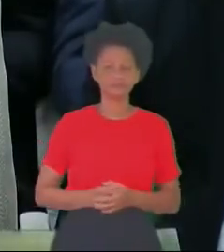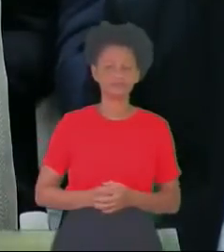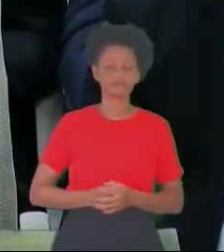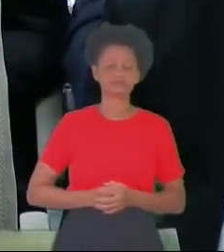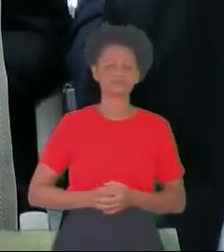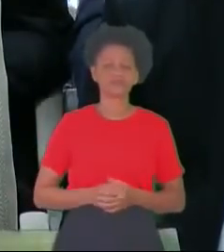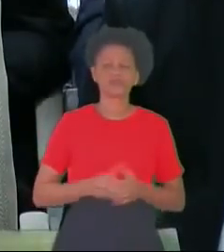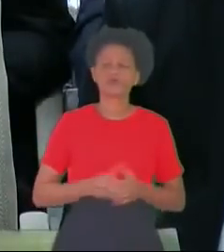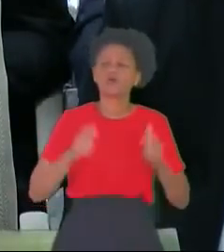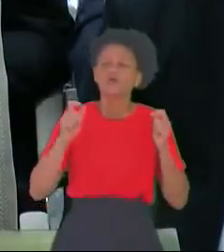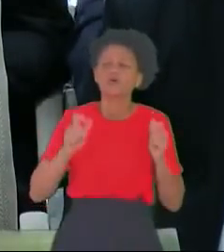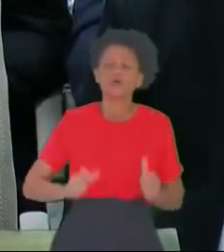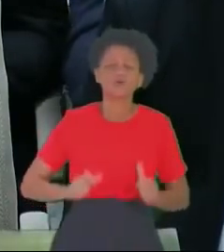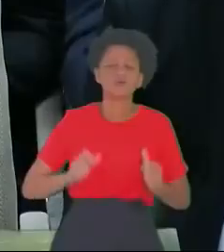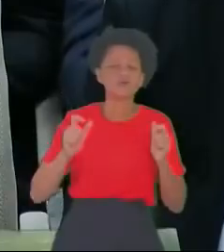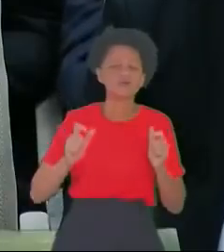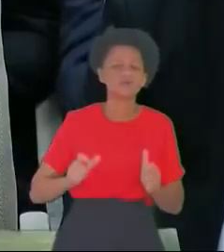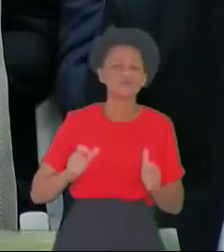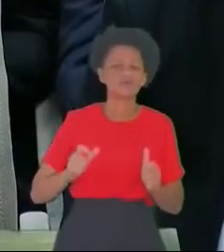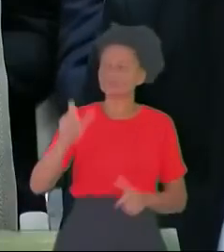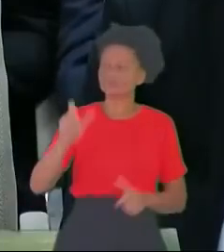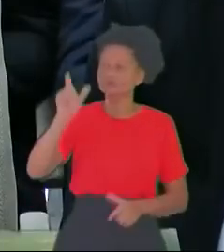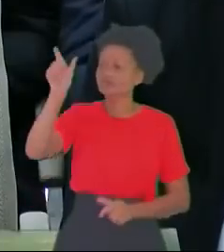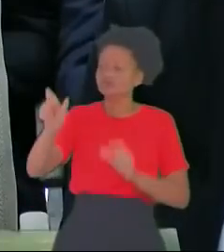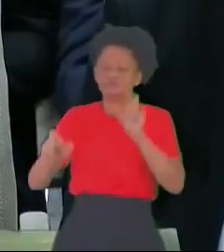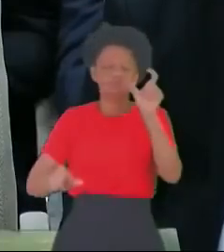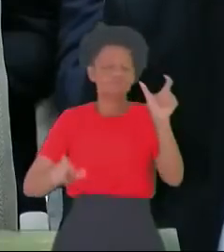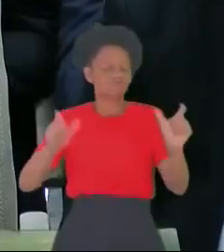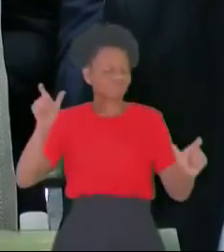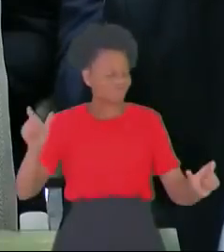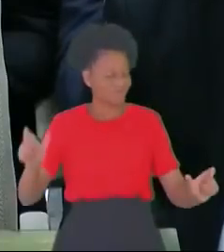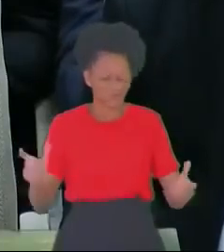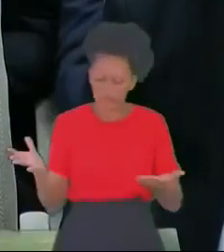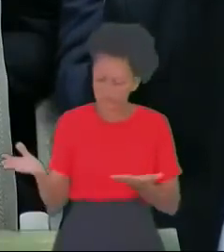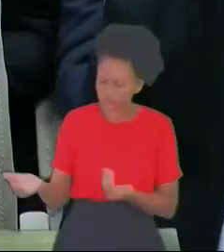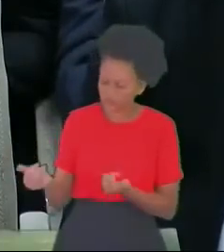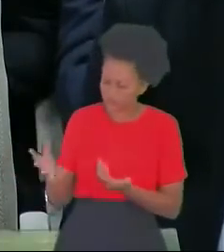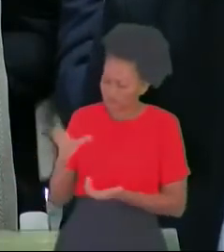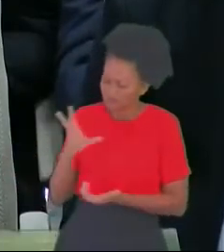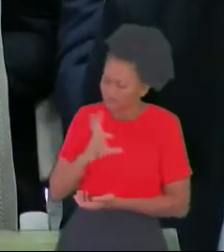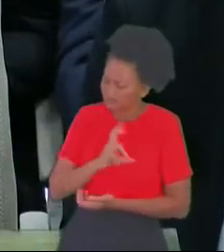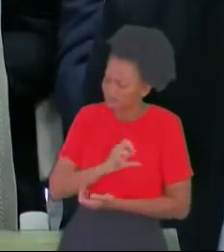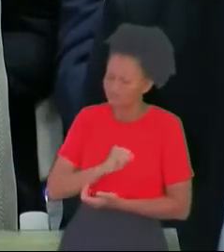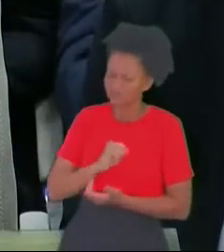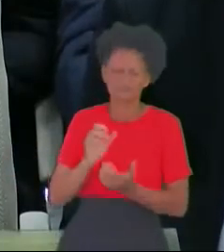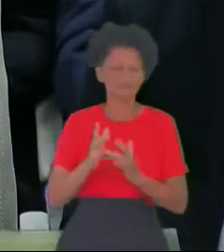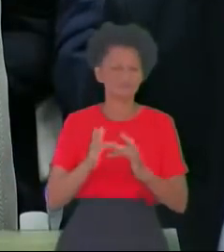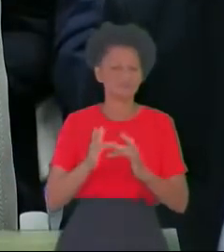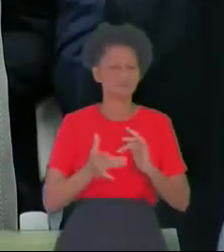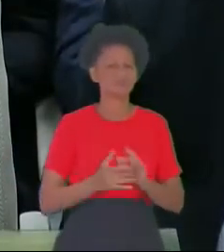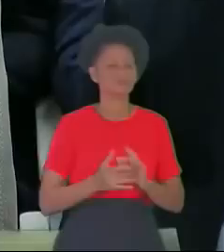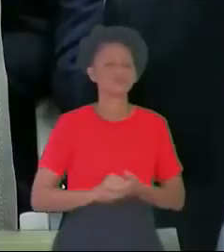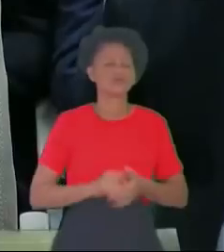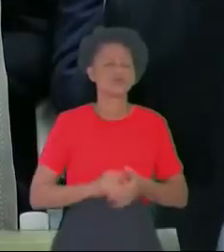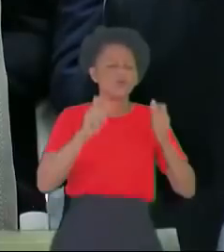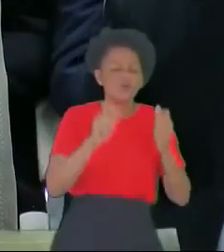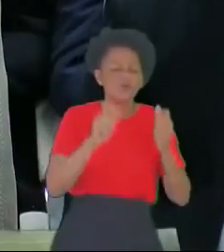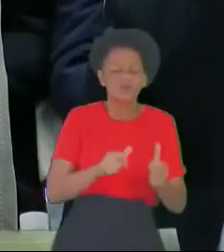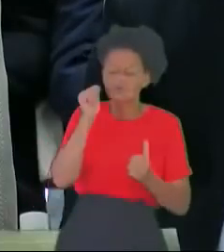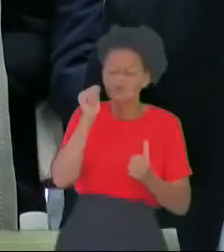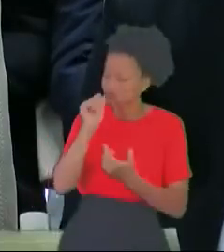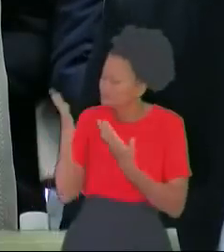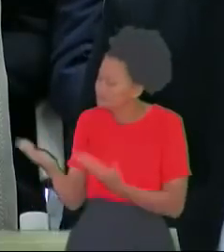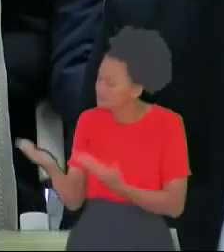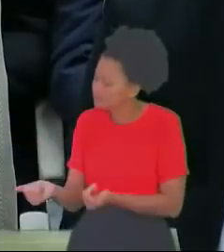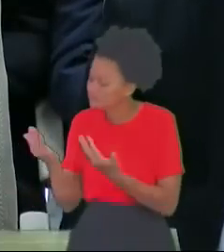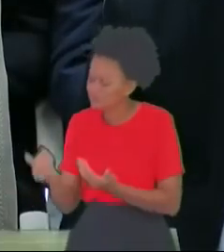Onde estão os rapazes que o coração está estremecendo de amor por Jesus? Onde estão as moças que o coração